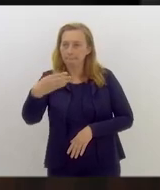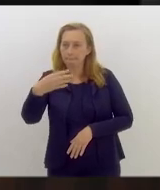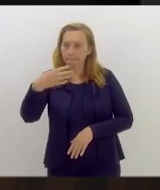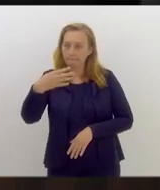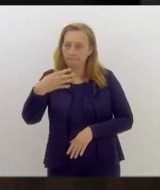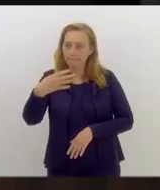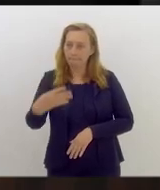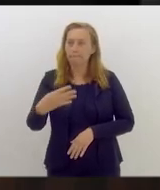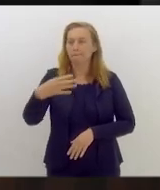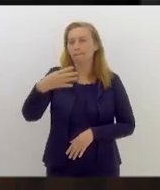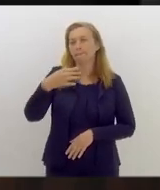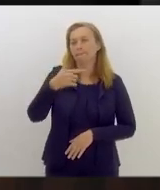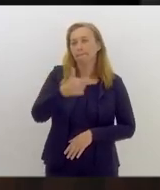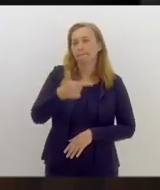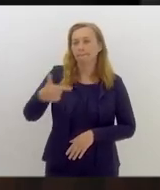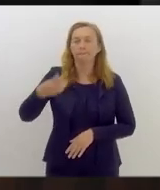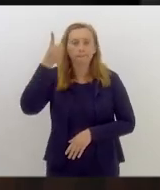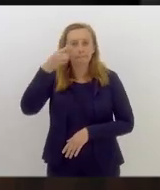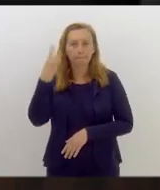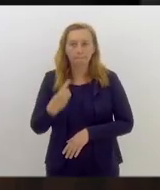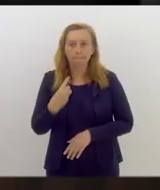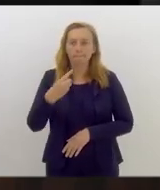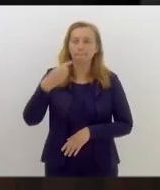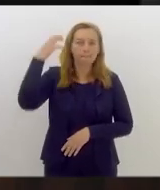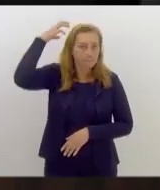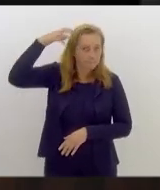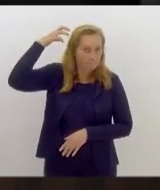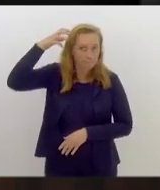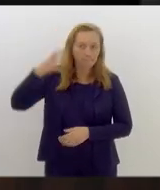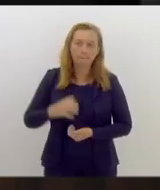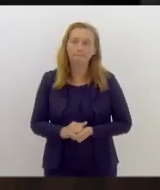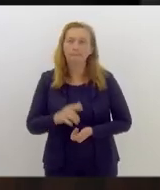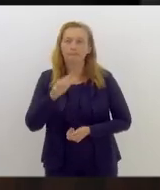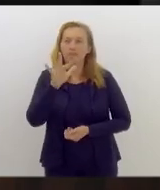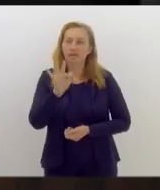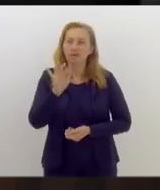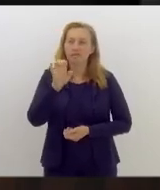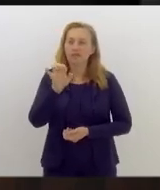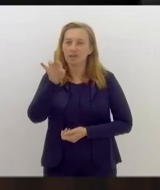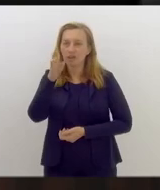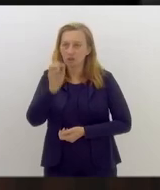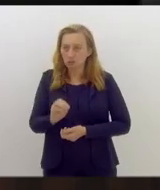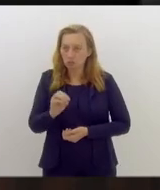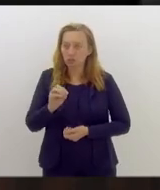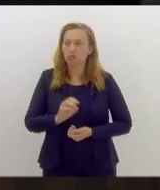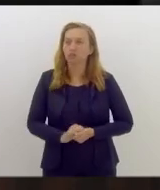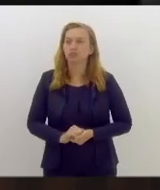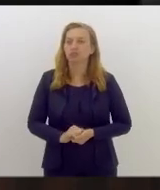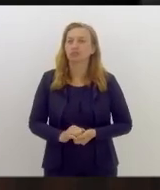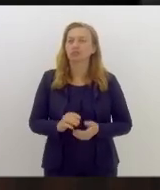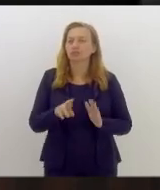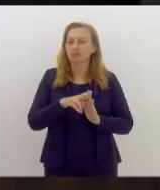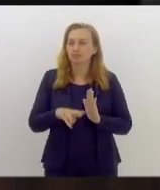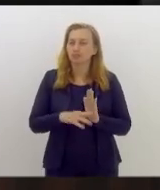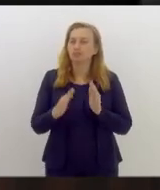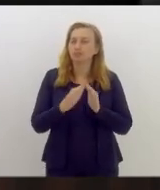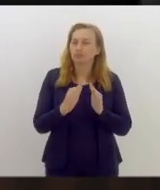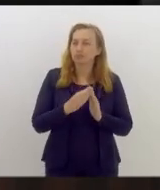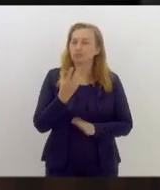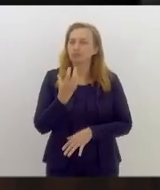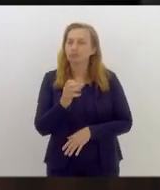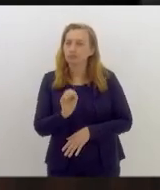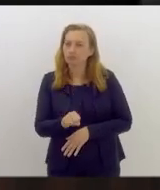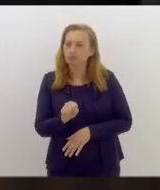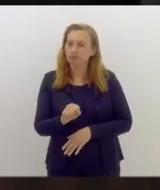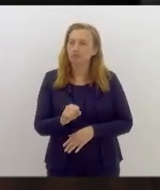autoria da deputada Dani Monteiro, concede o prêmio Marielle Franco a Fernando Luiz Alves, parecida à Comissão de Normas Internas e Proporções Externas,